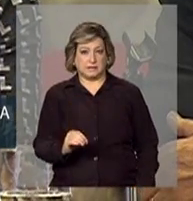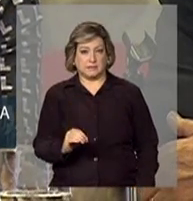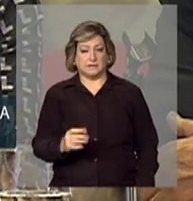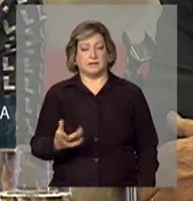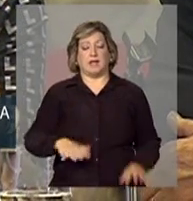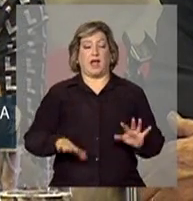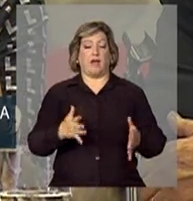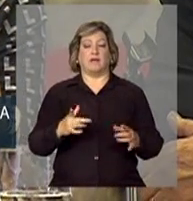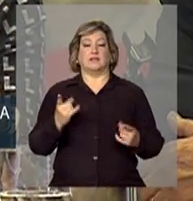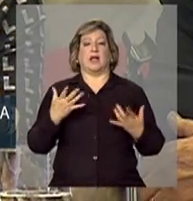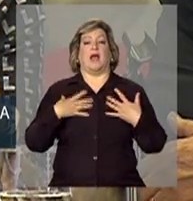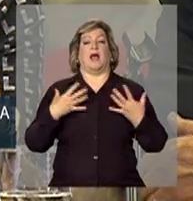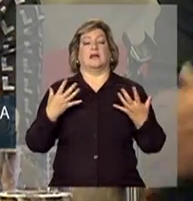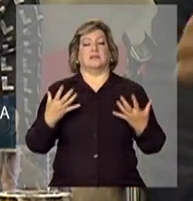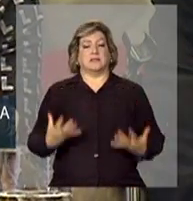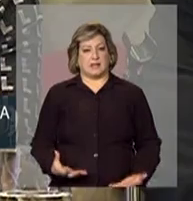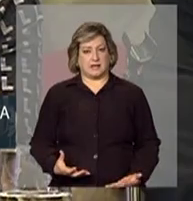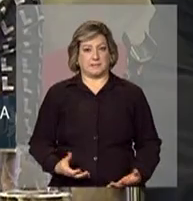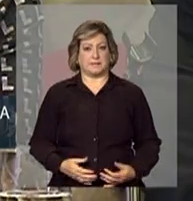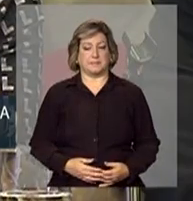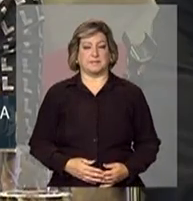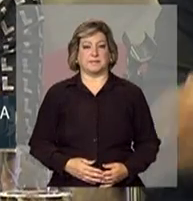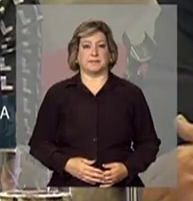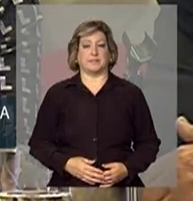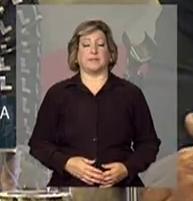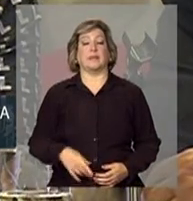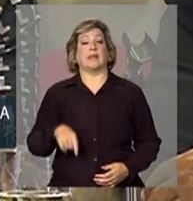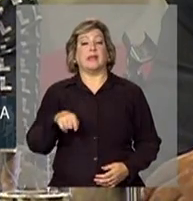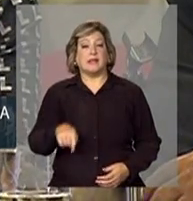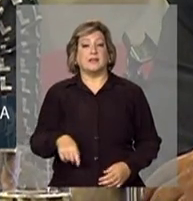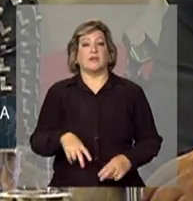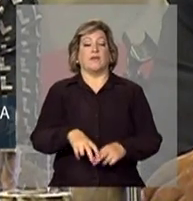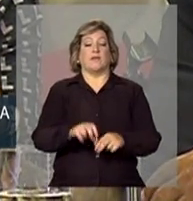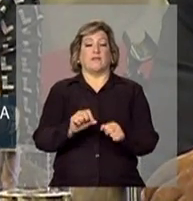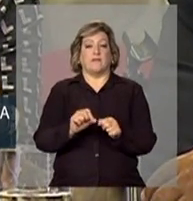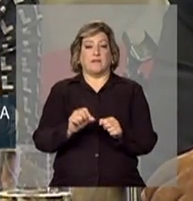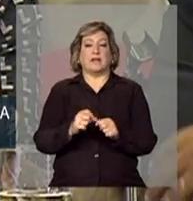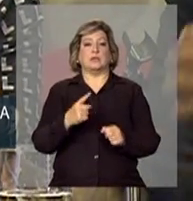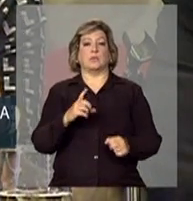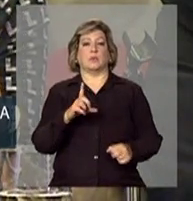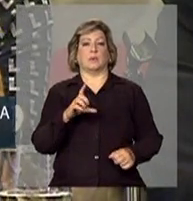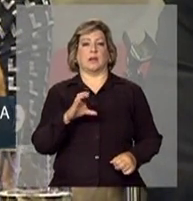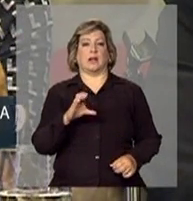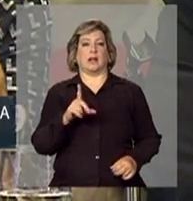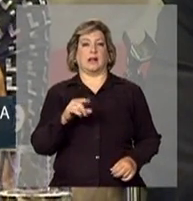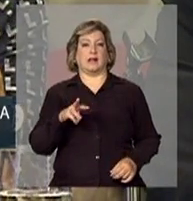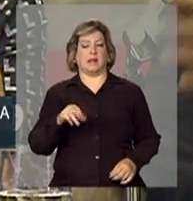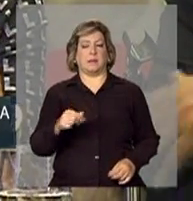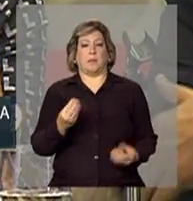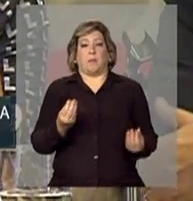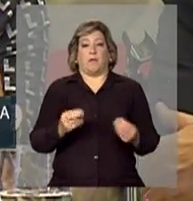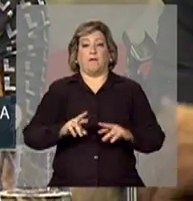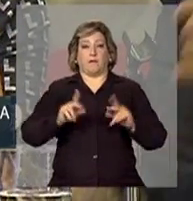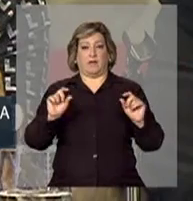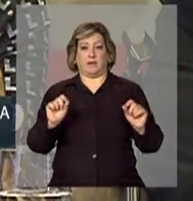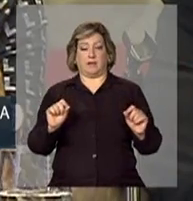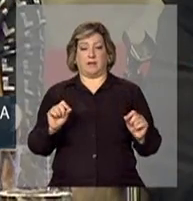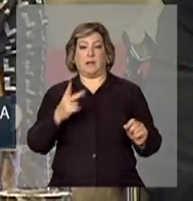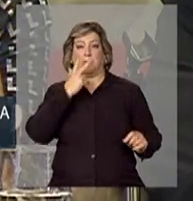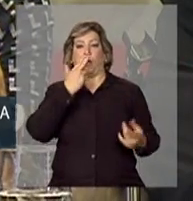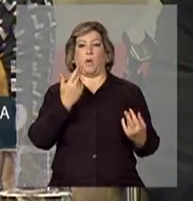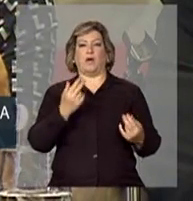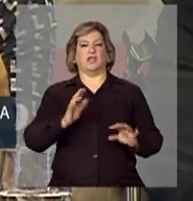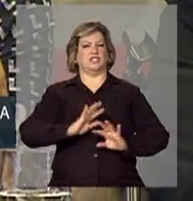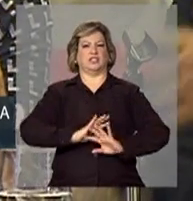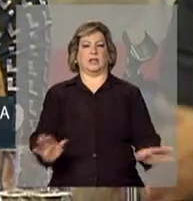cansaço, criou um clima de grande indiferença. É como se, bom, chega, não queremos mais saber nada daquilo. E